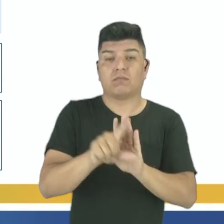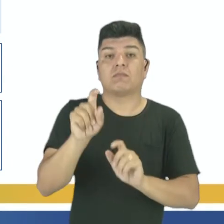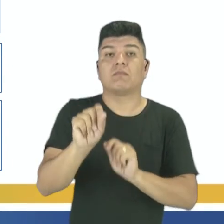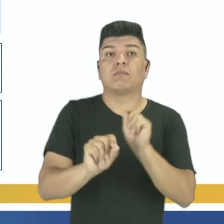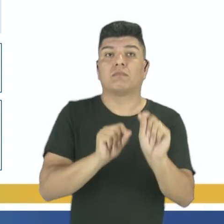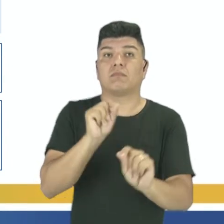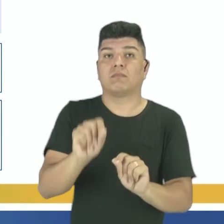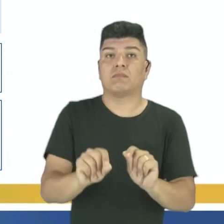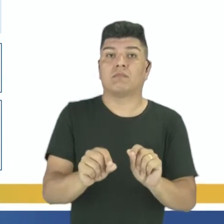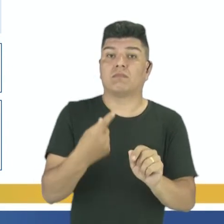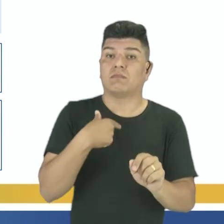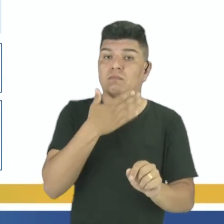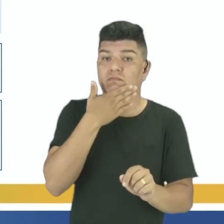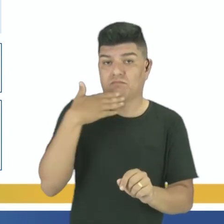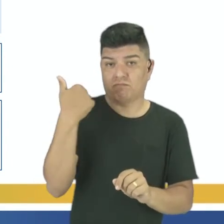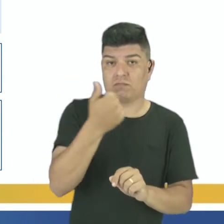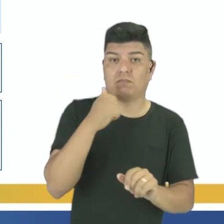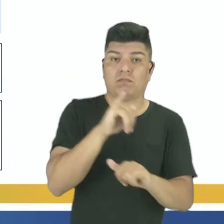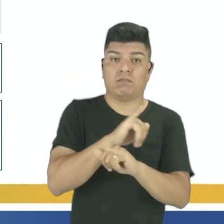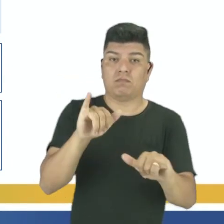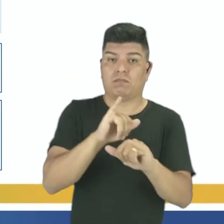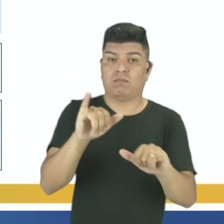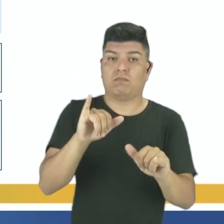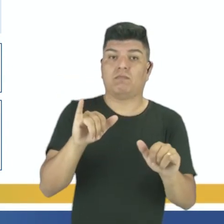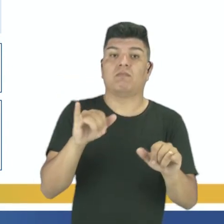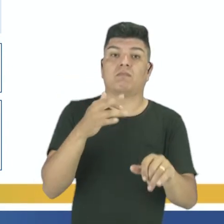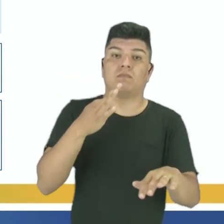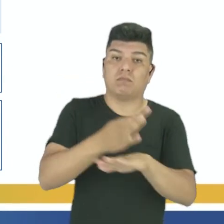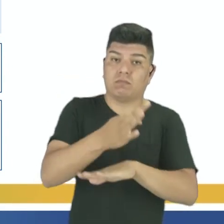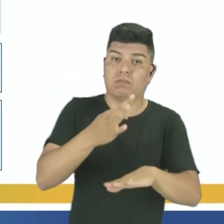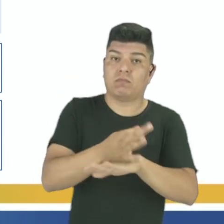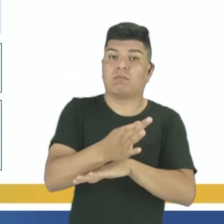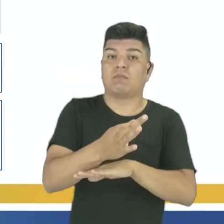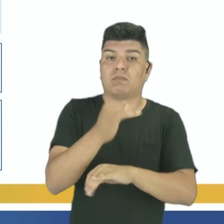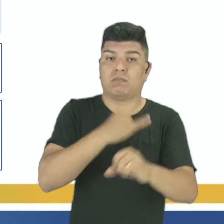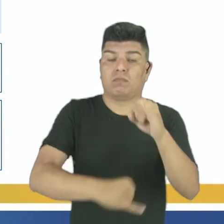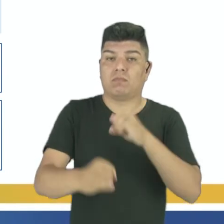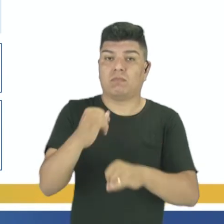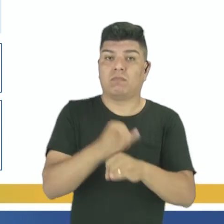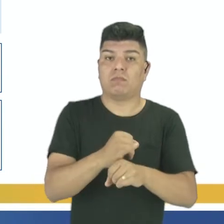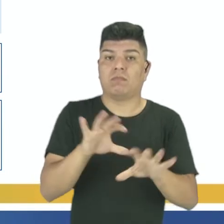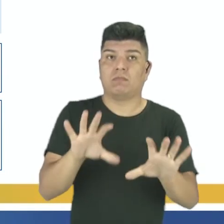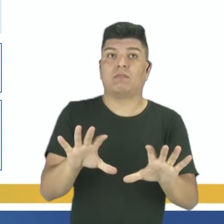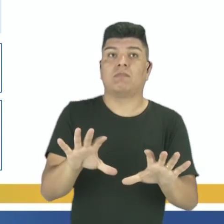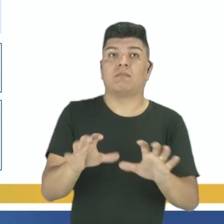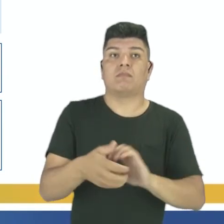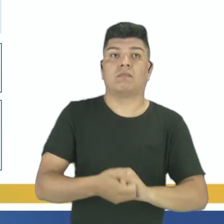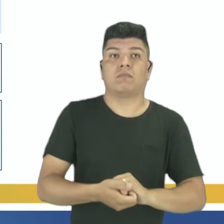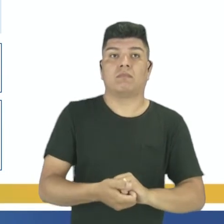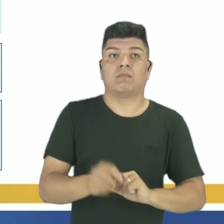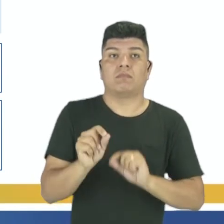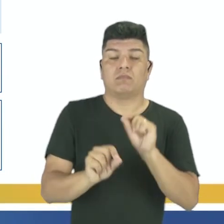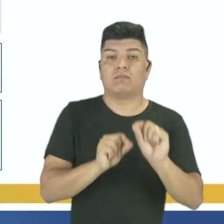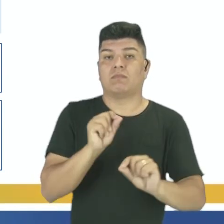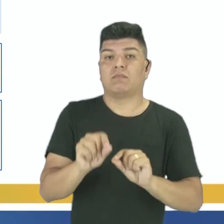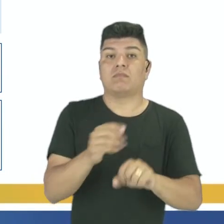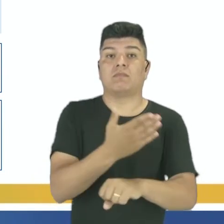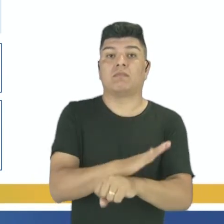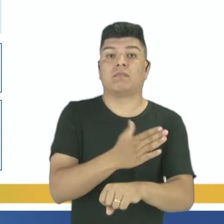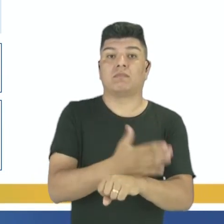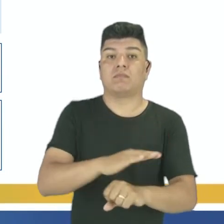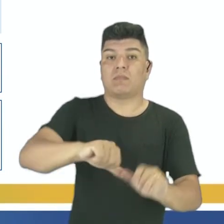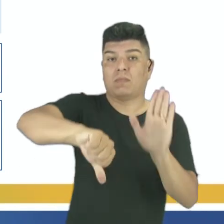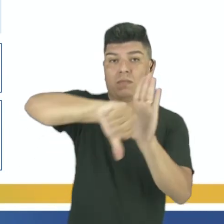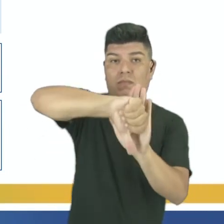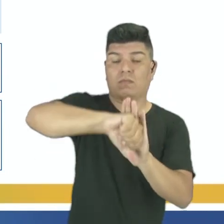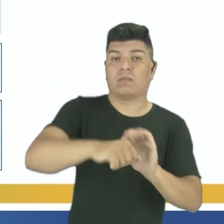procuram regular a publicação de notícias falsas na internet. Um deles torna essa prática um